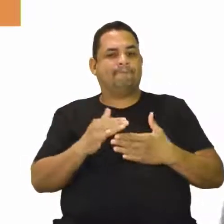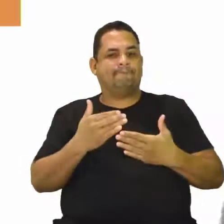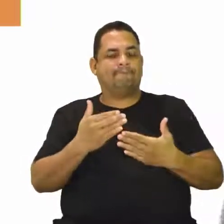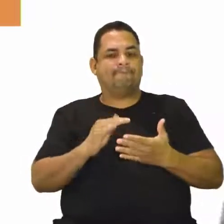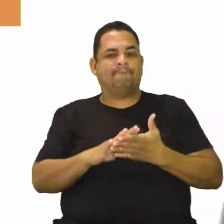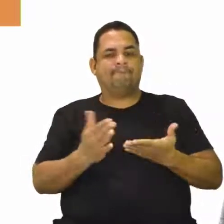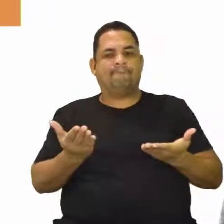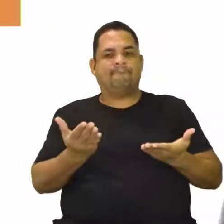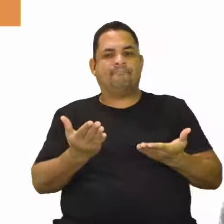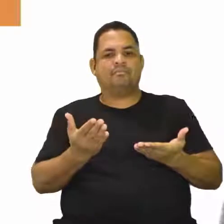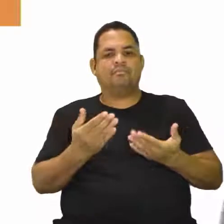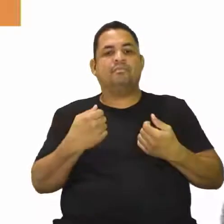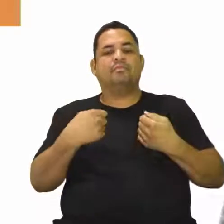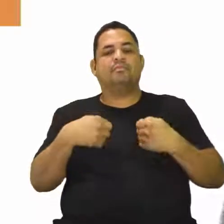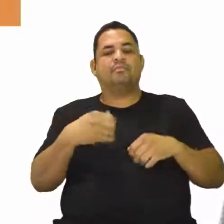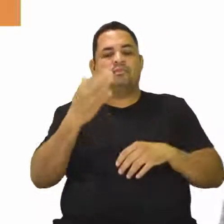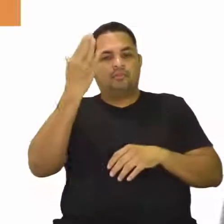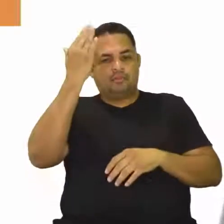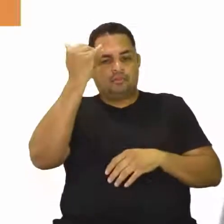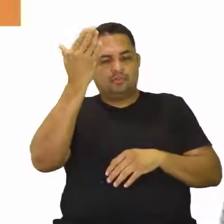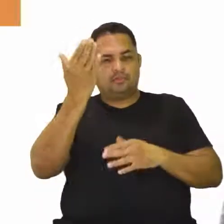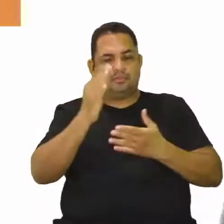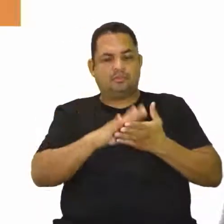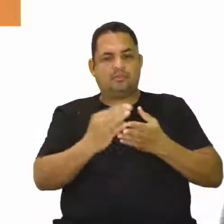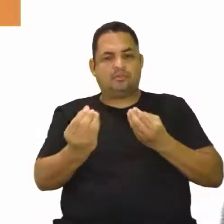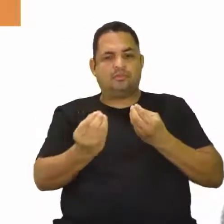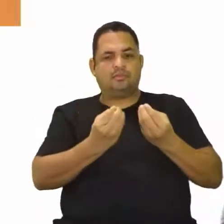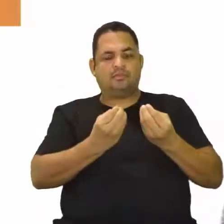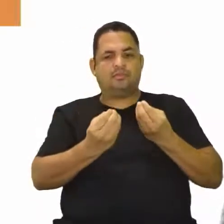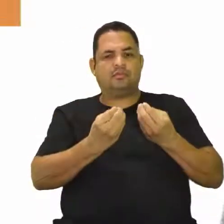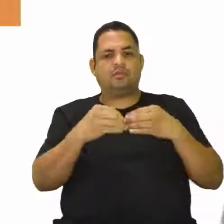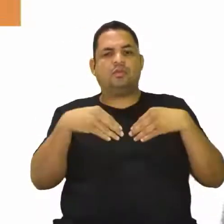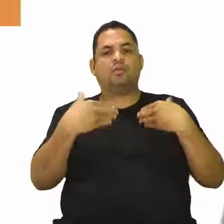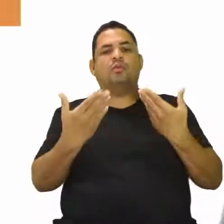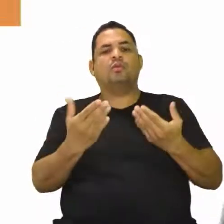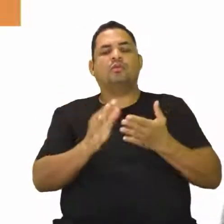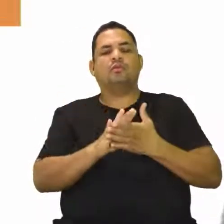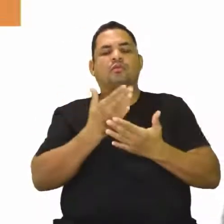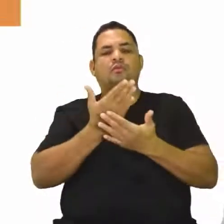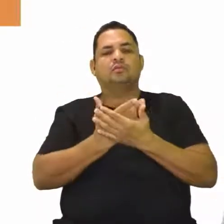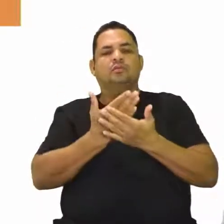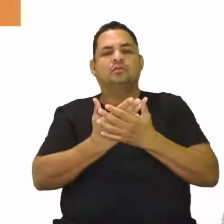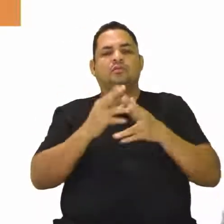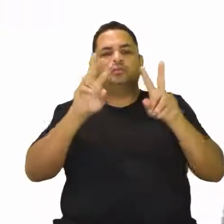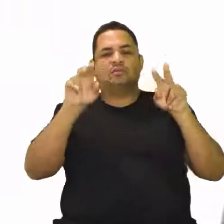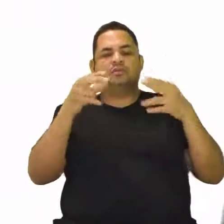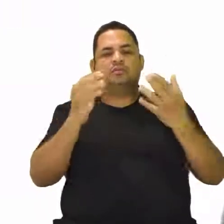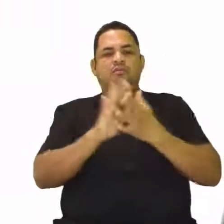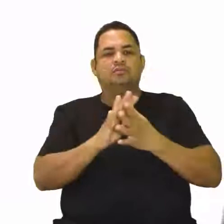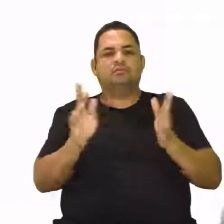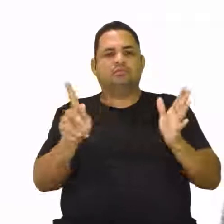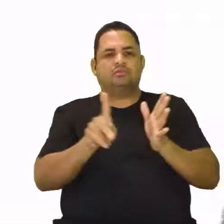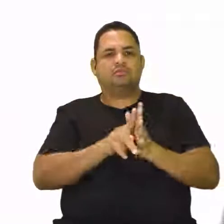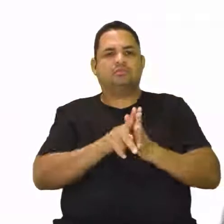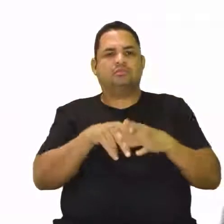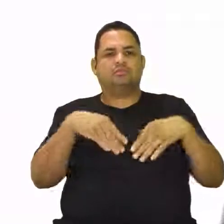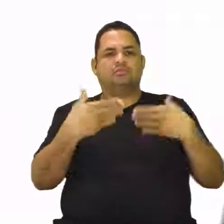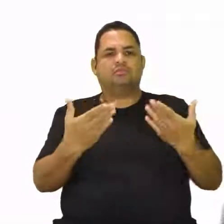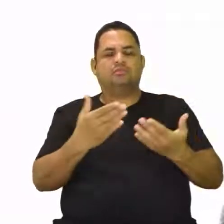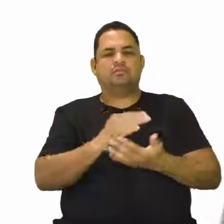é isso que eu não tem que ter em mente como vai quando vai estudar esse tema específico